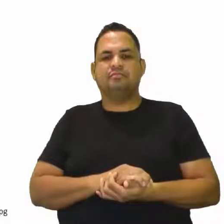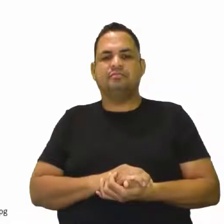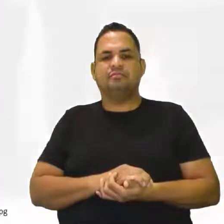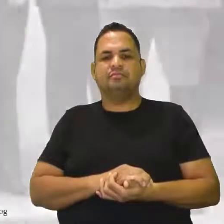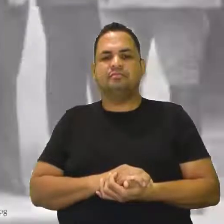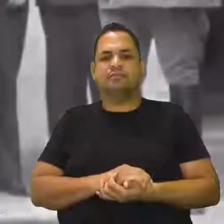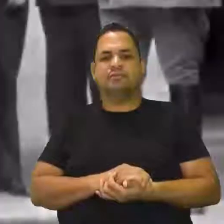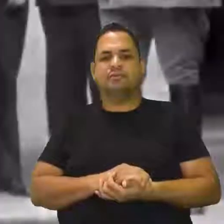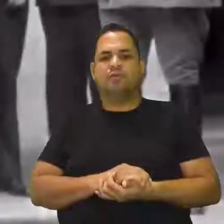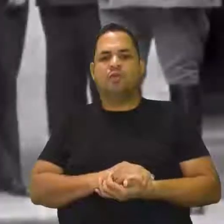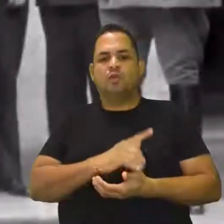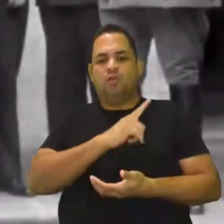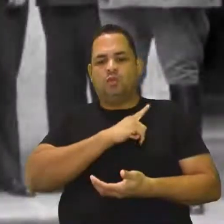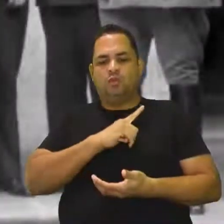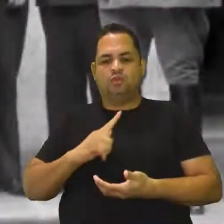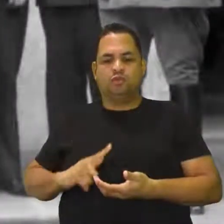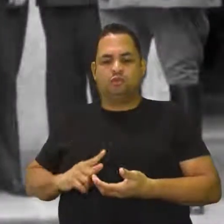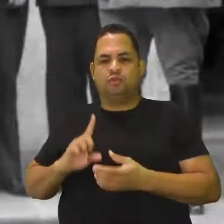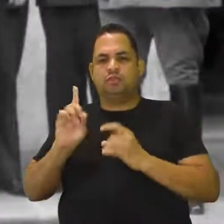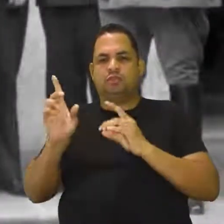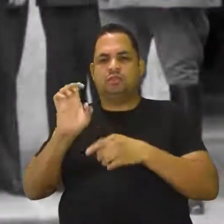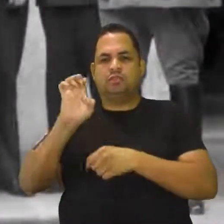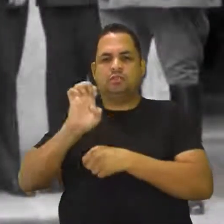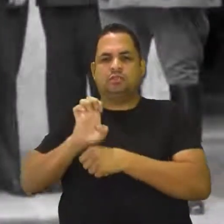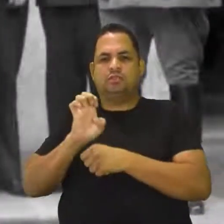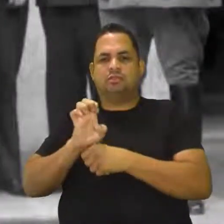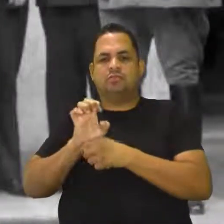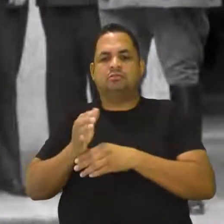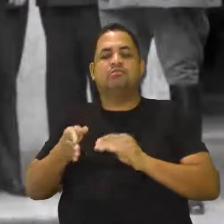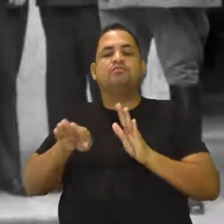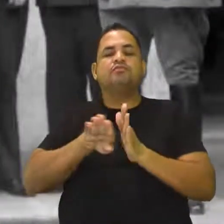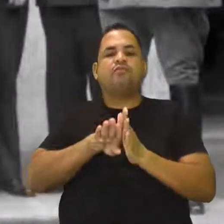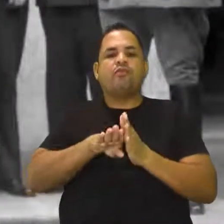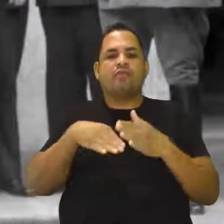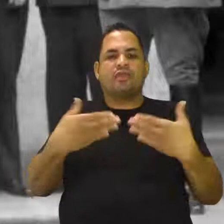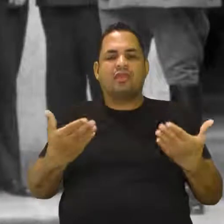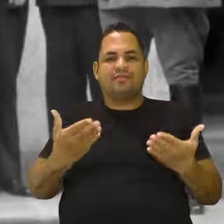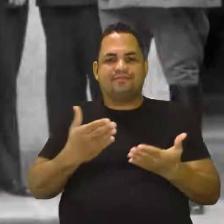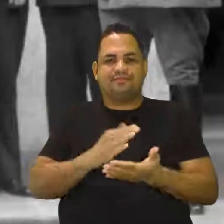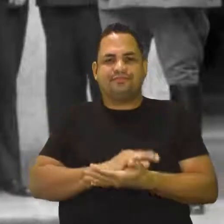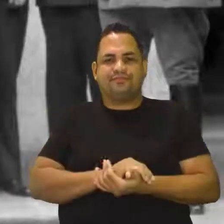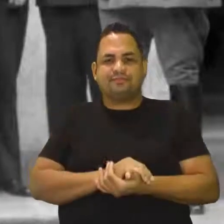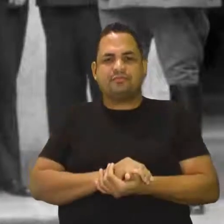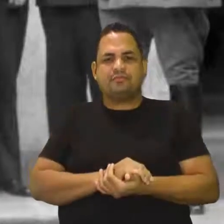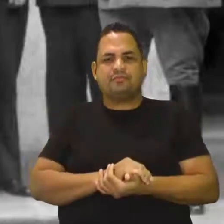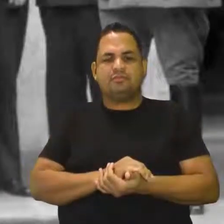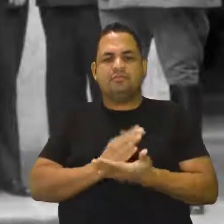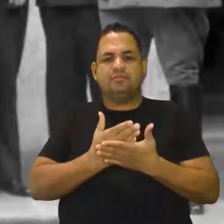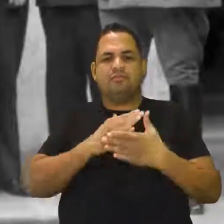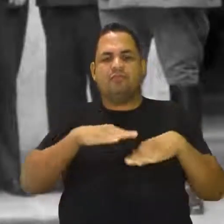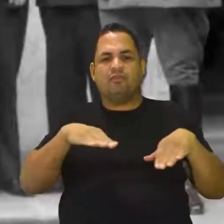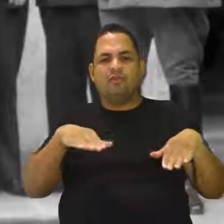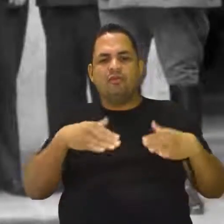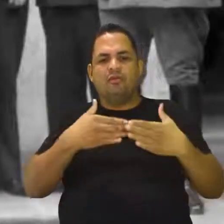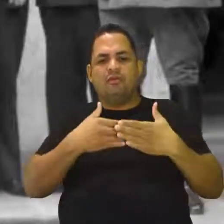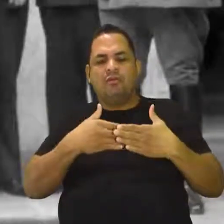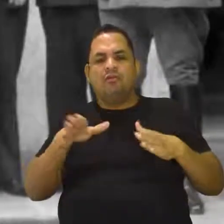Os interventores vão para o Estado e dizem, olha, nós vamos chegar lá no Estado e lá nós vamos